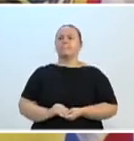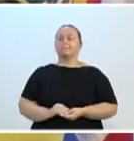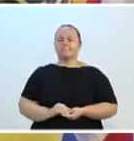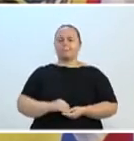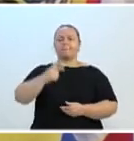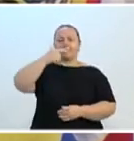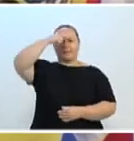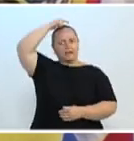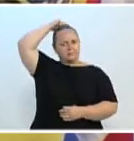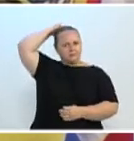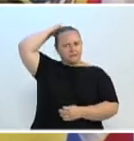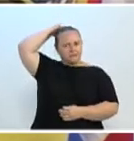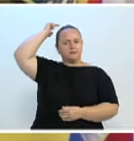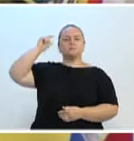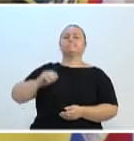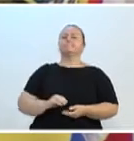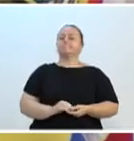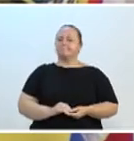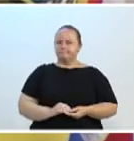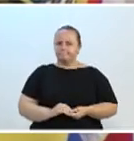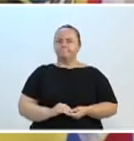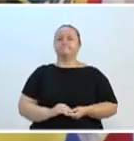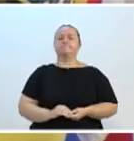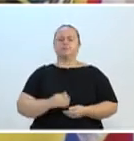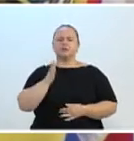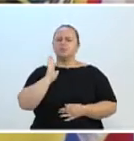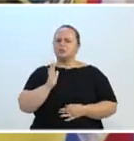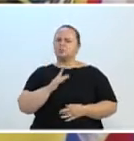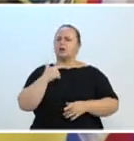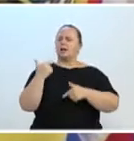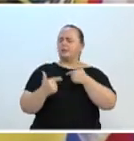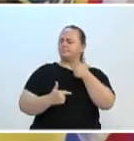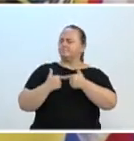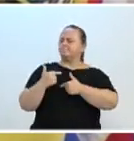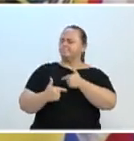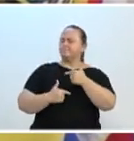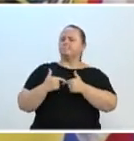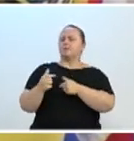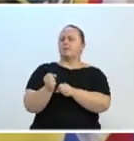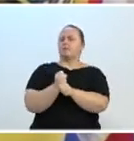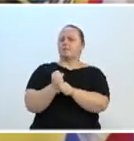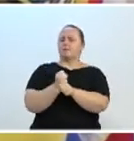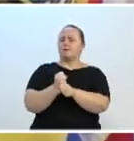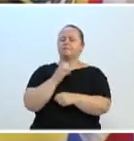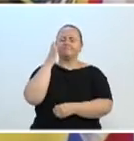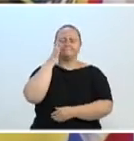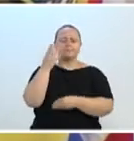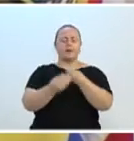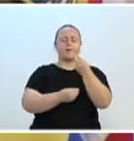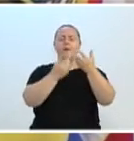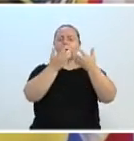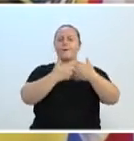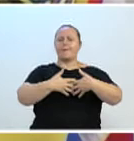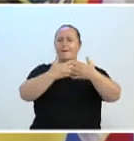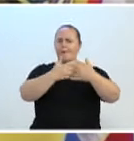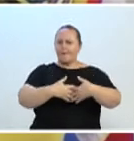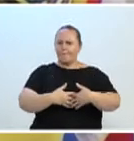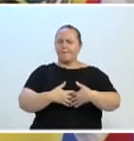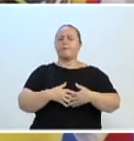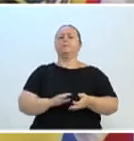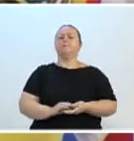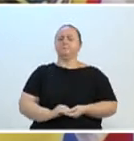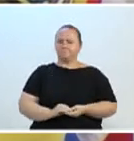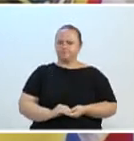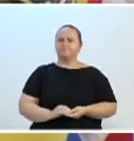Adriano, que também por várias vezes já trabalhou aqui, conhece bem como funciona a casa, vem sempre trazendo